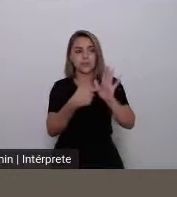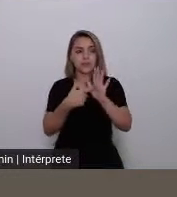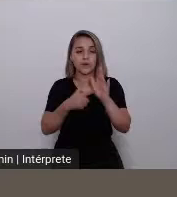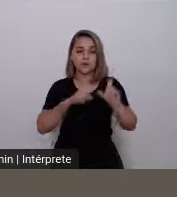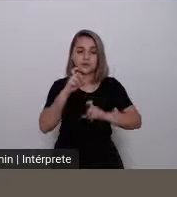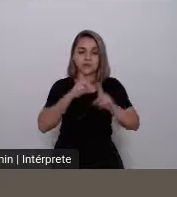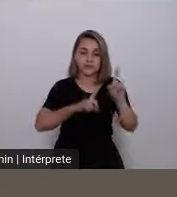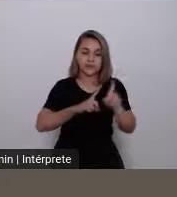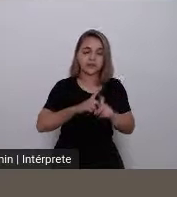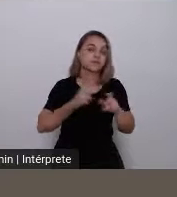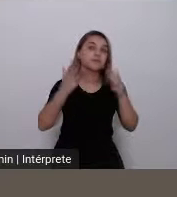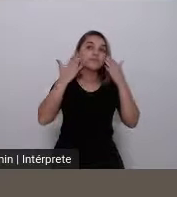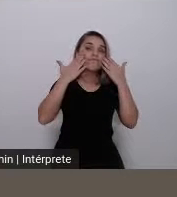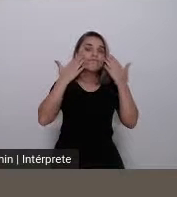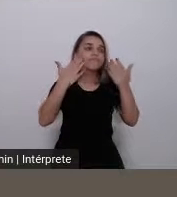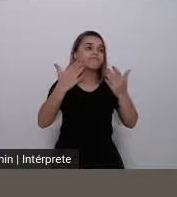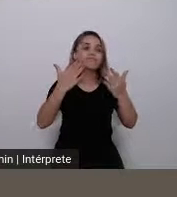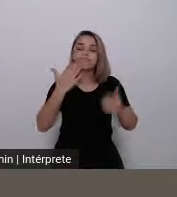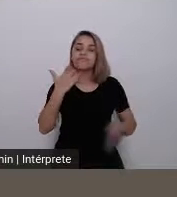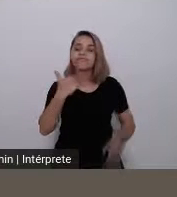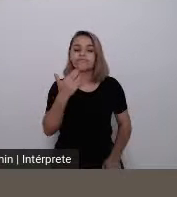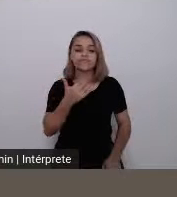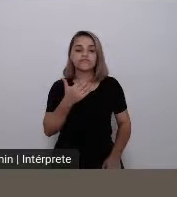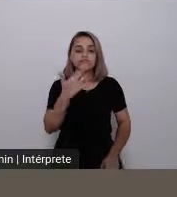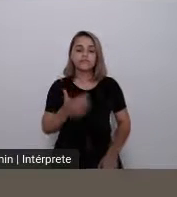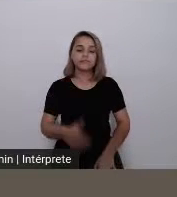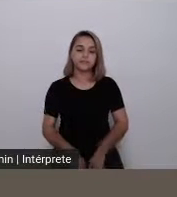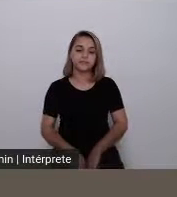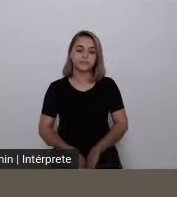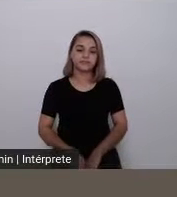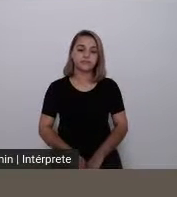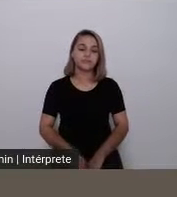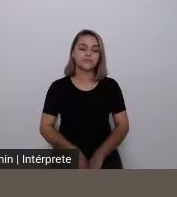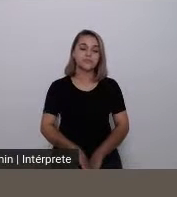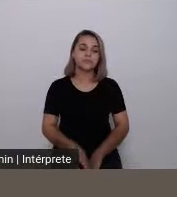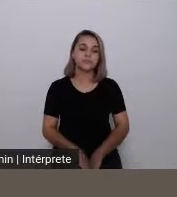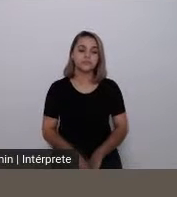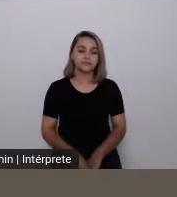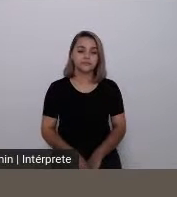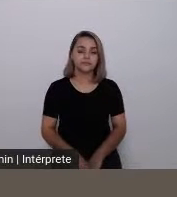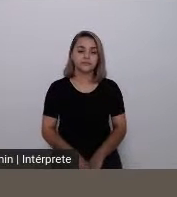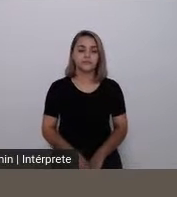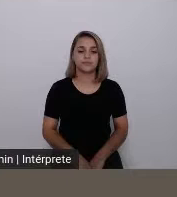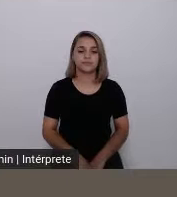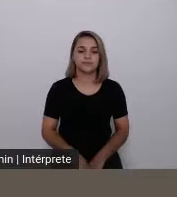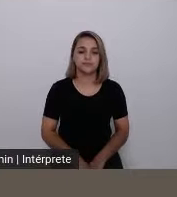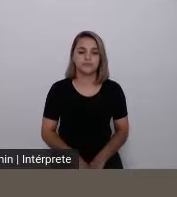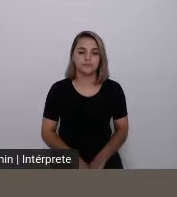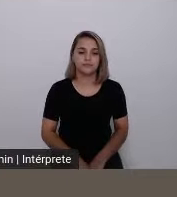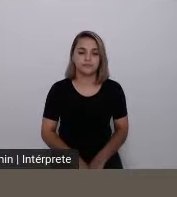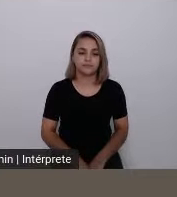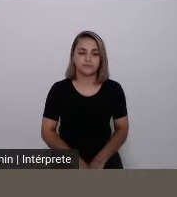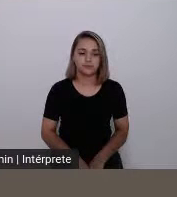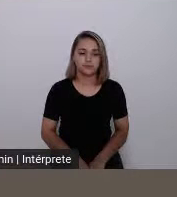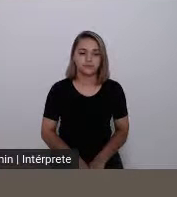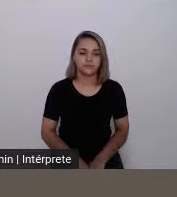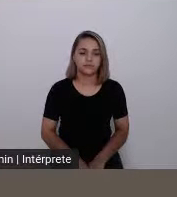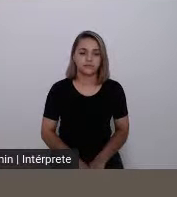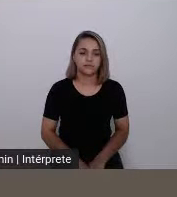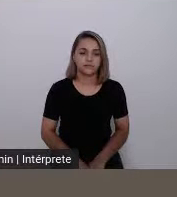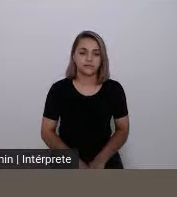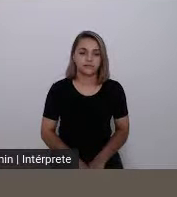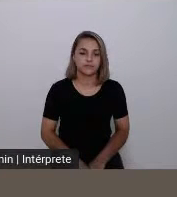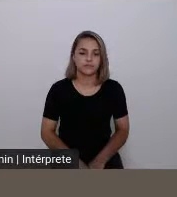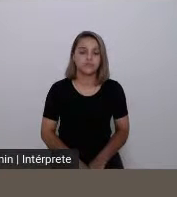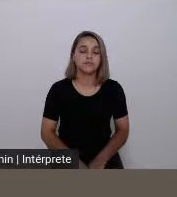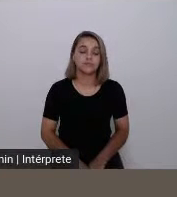olhos livres, né? Essa é a famosa frase do Manifesto da Poesia para o Brasil. Então, o manifesto aponta